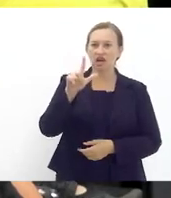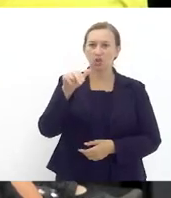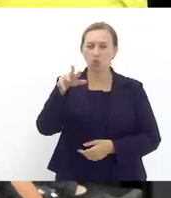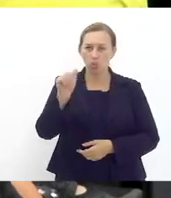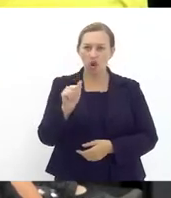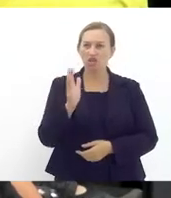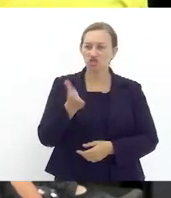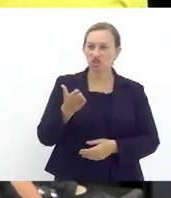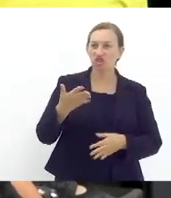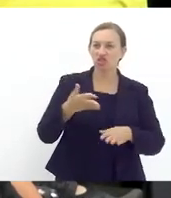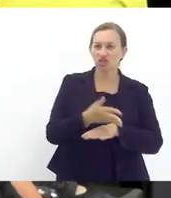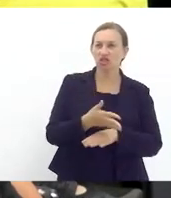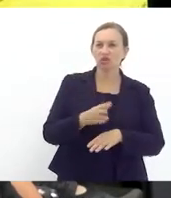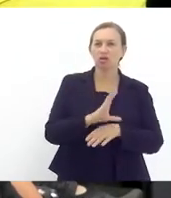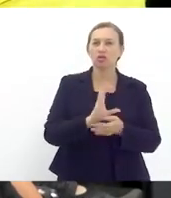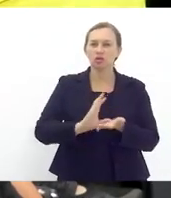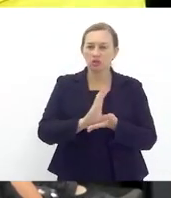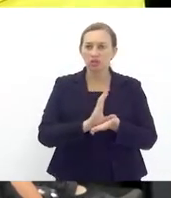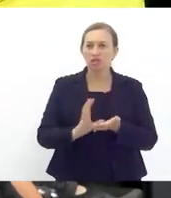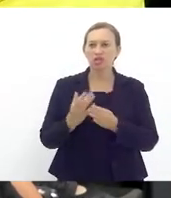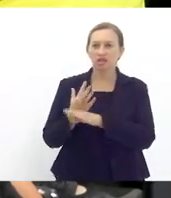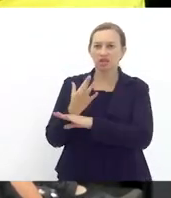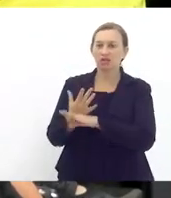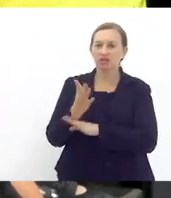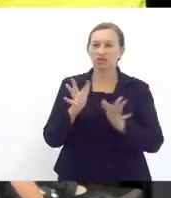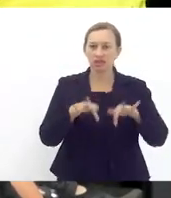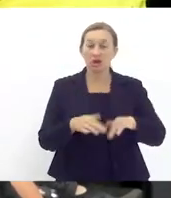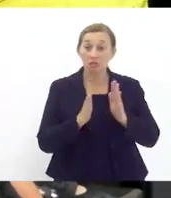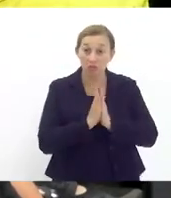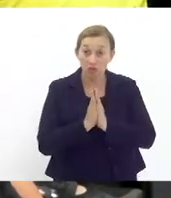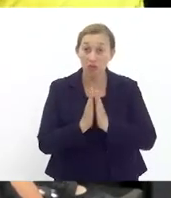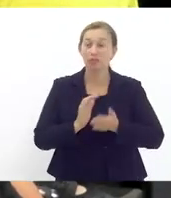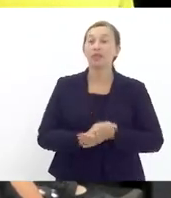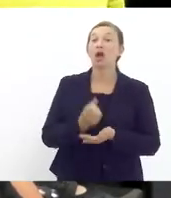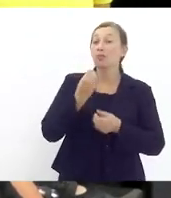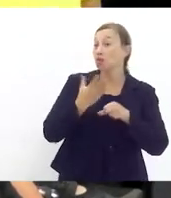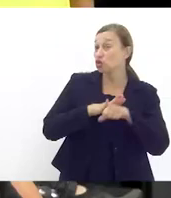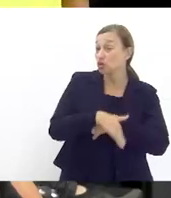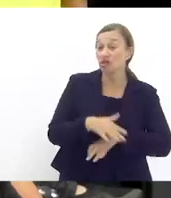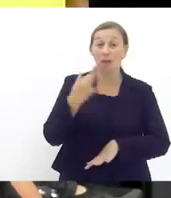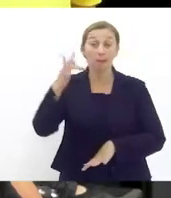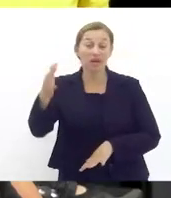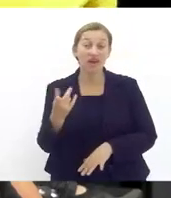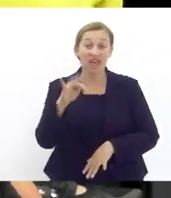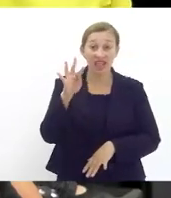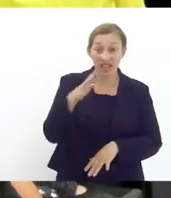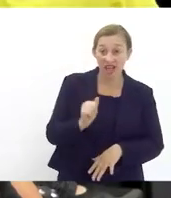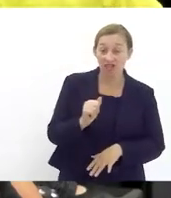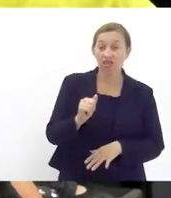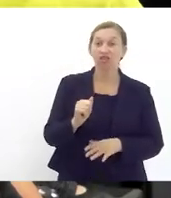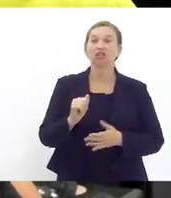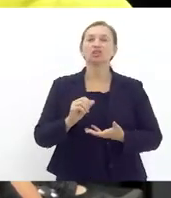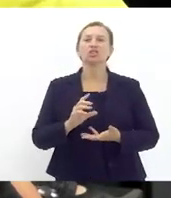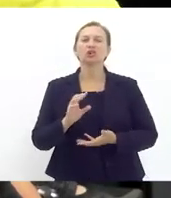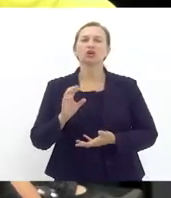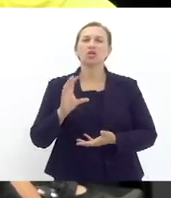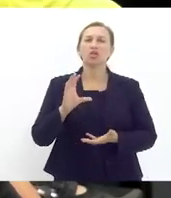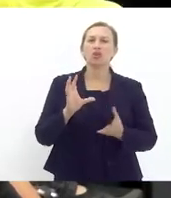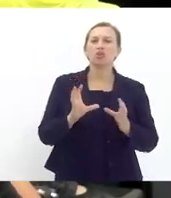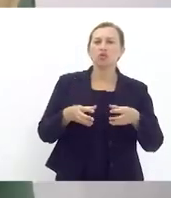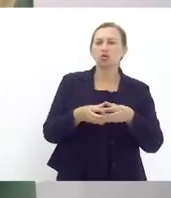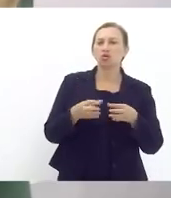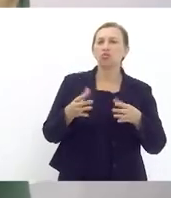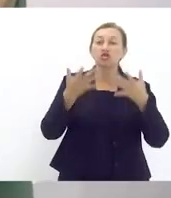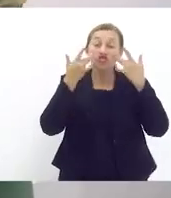já chegando aqui do Conselho de Caxias pra gente encerrar por gentileza Boa noite você breve meu nome é Renata leite eu sou do coletivo luar que é um coletivo de